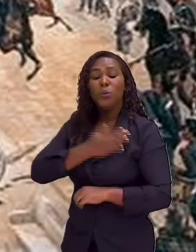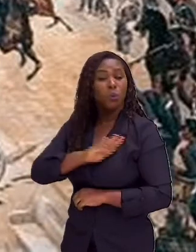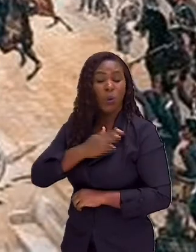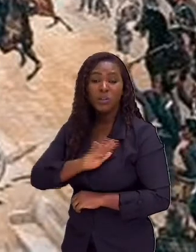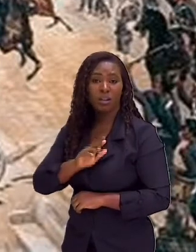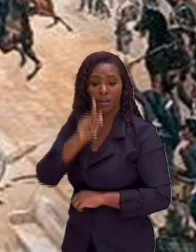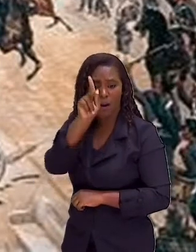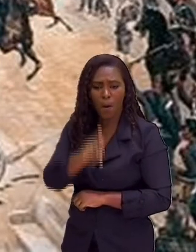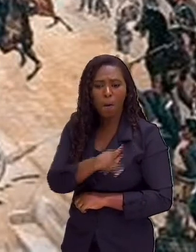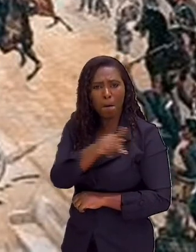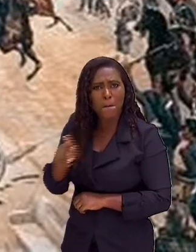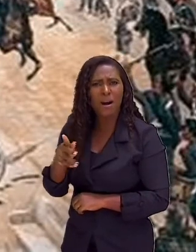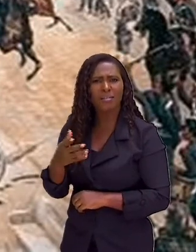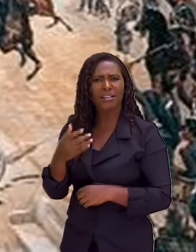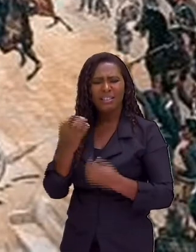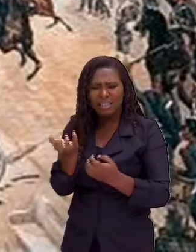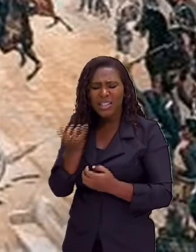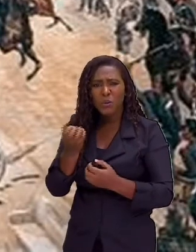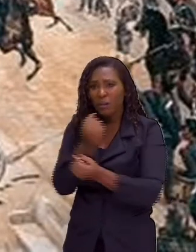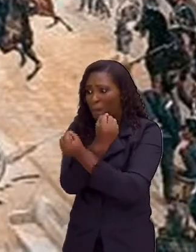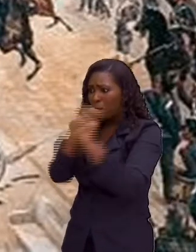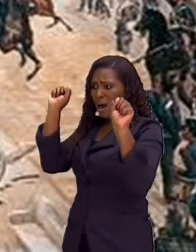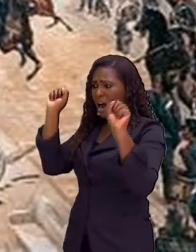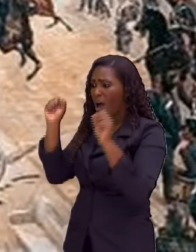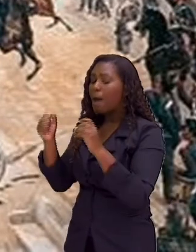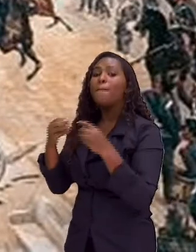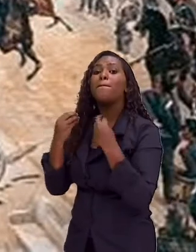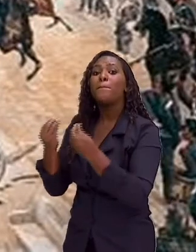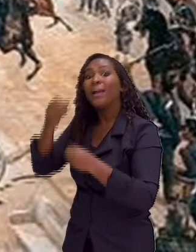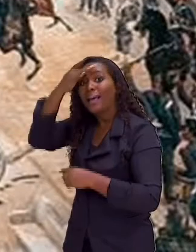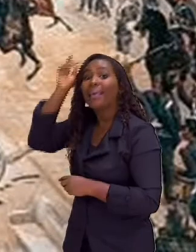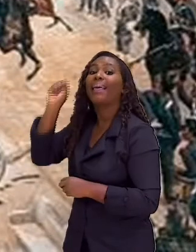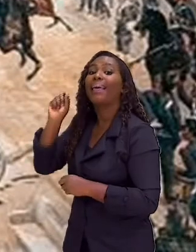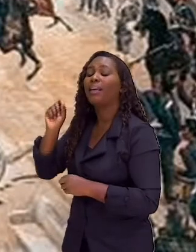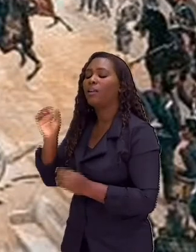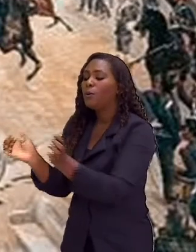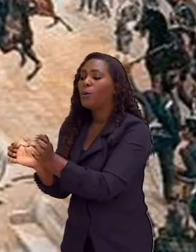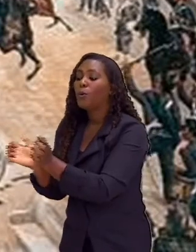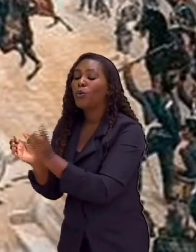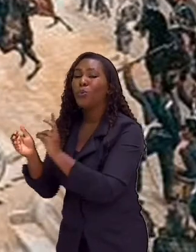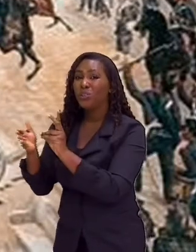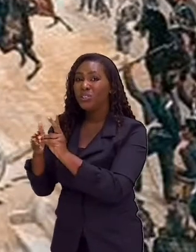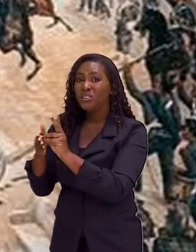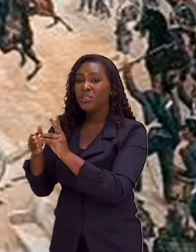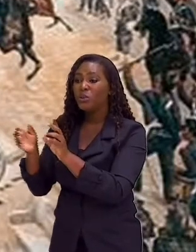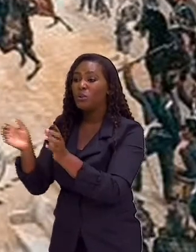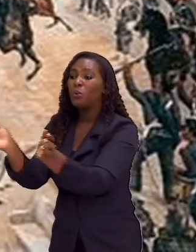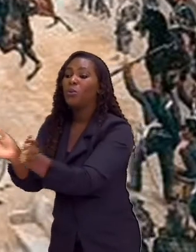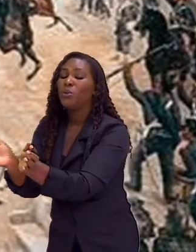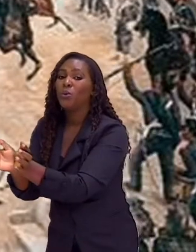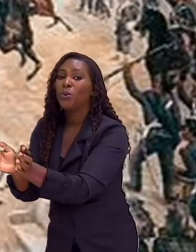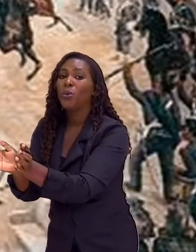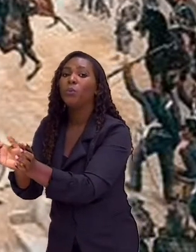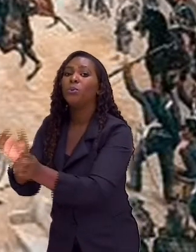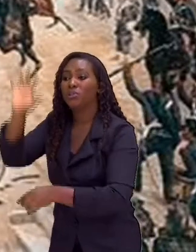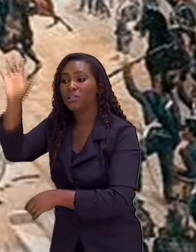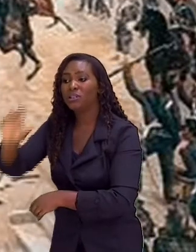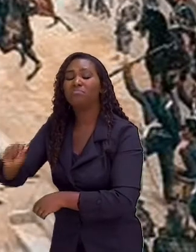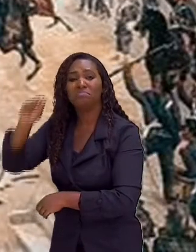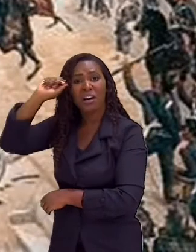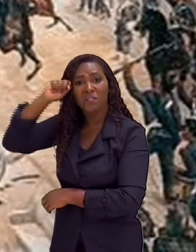grave seca que entre 1808 e 1809 tinha atingido o México e deixaram